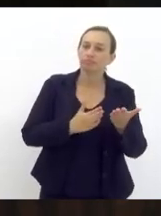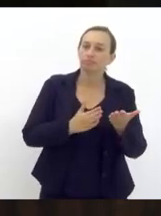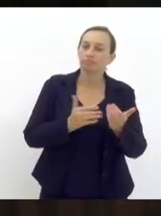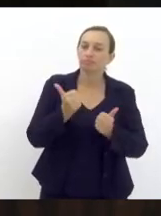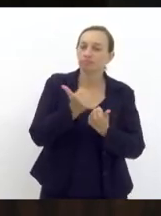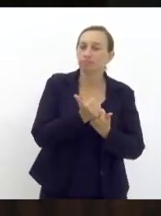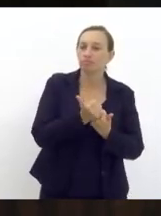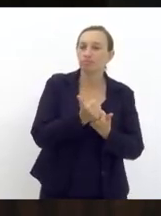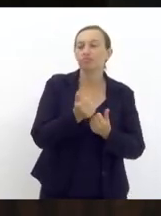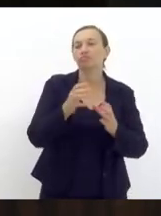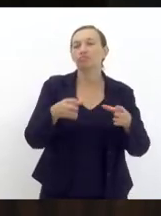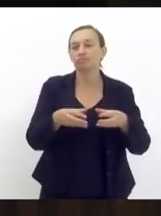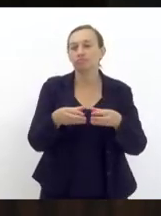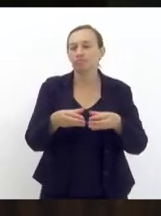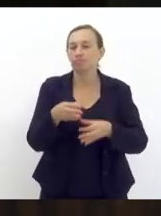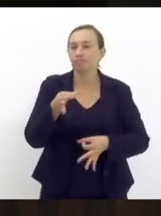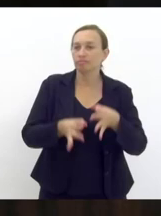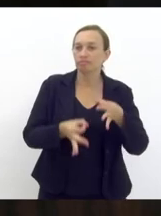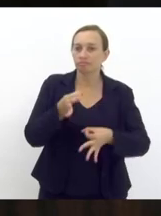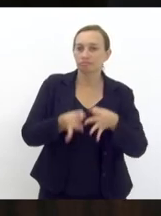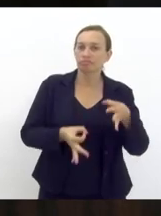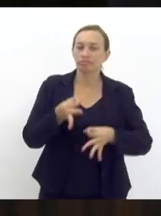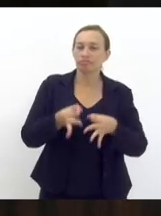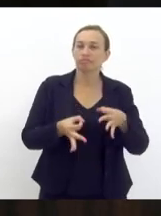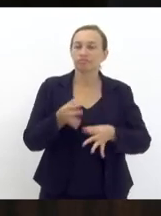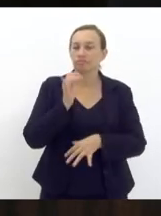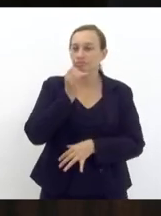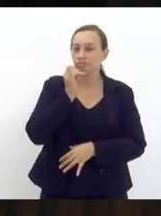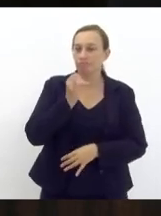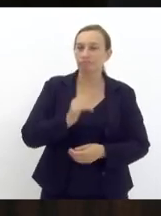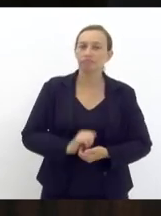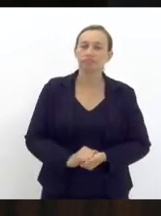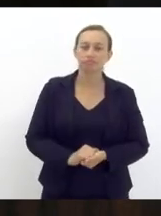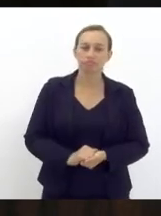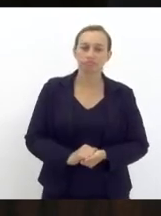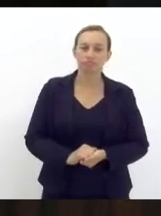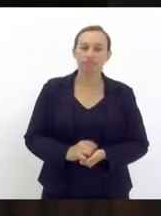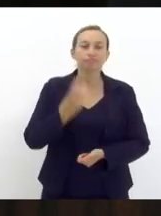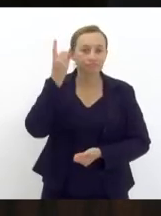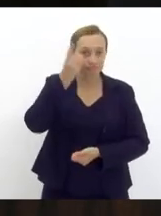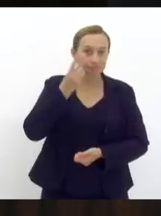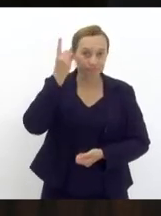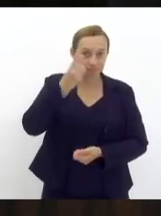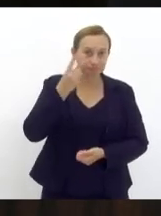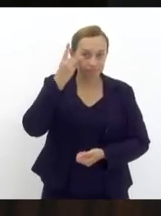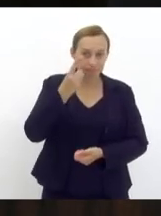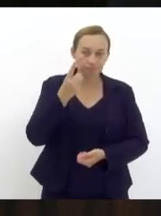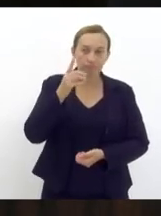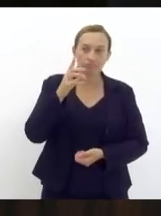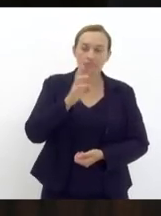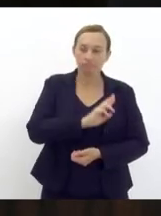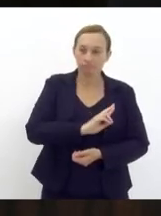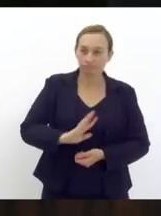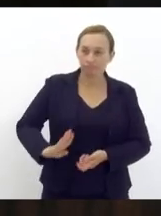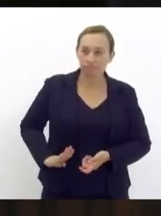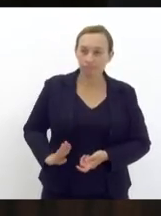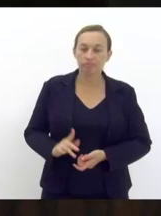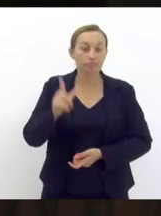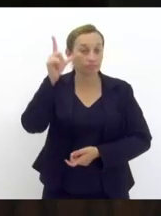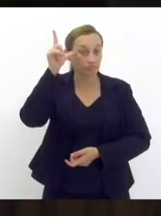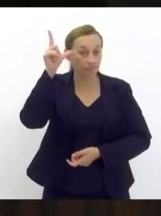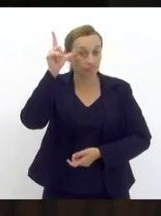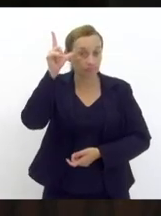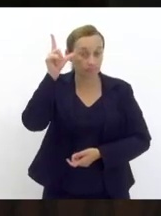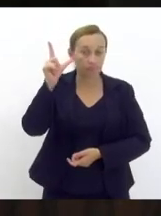comissão de constituição e justiça relatores deputados Rodrigo Bacelar Lucinha